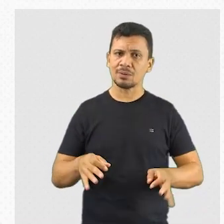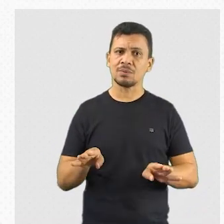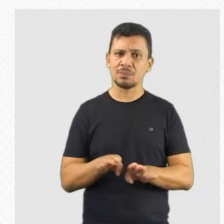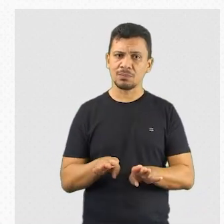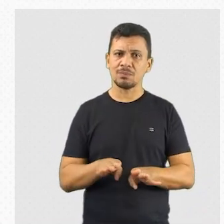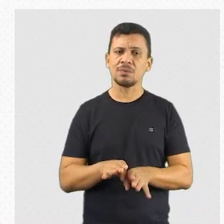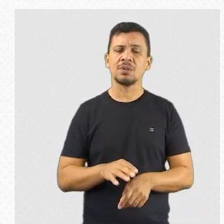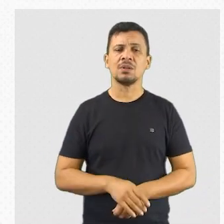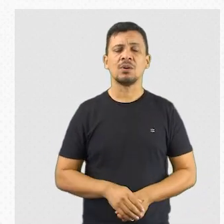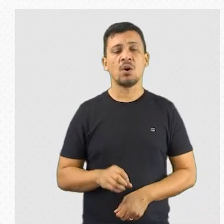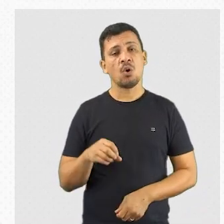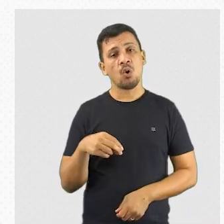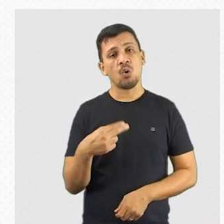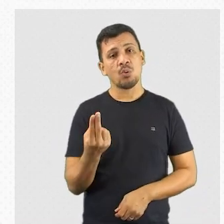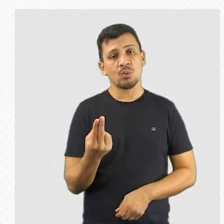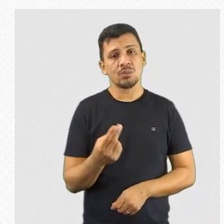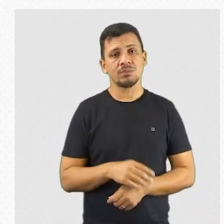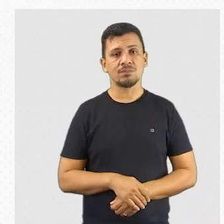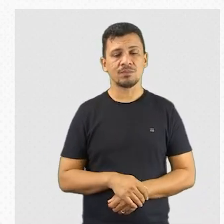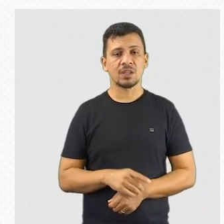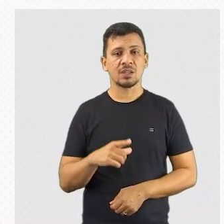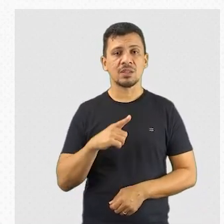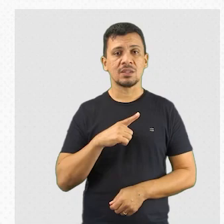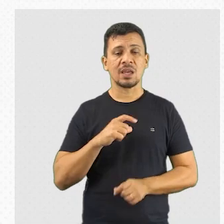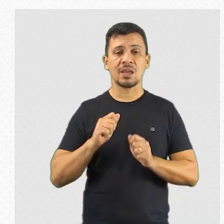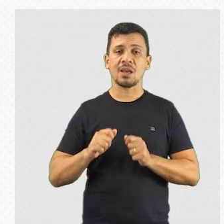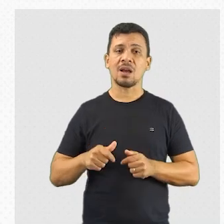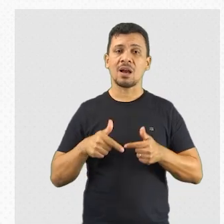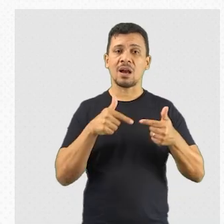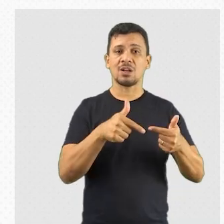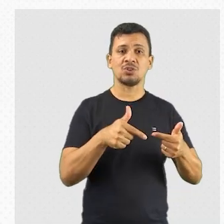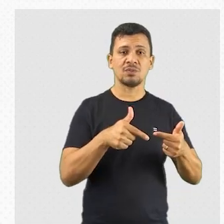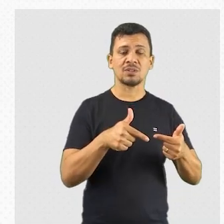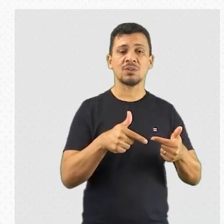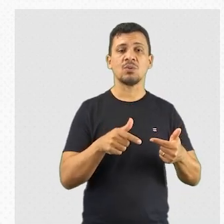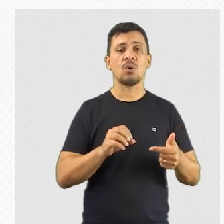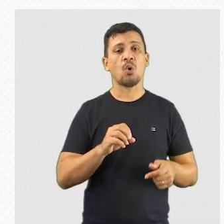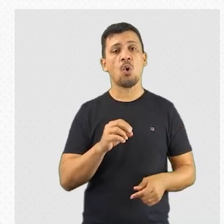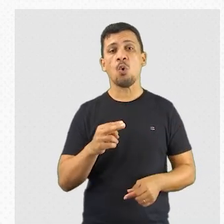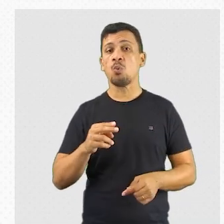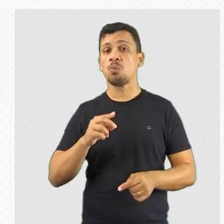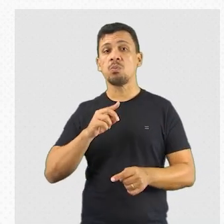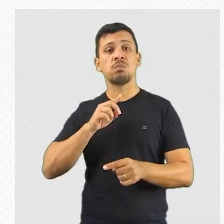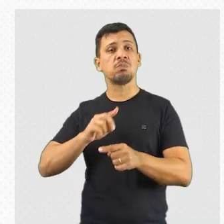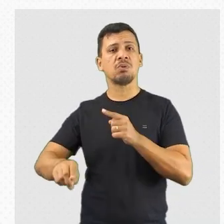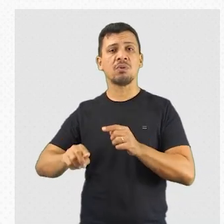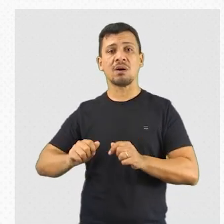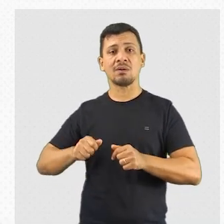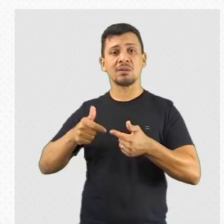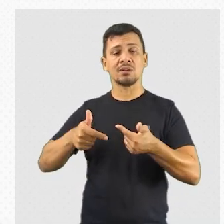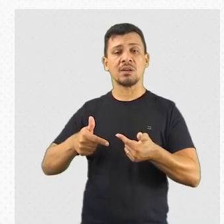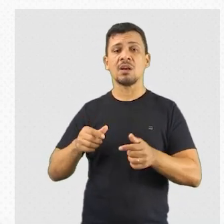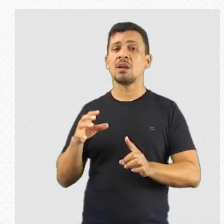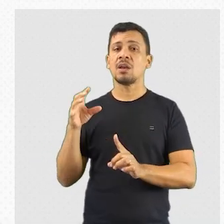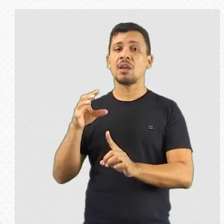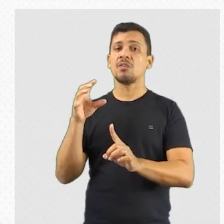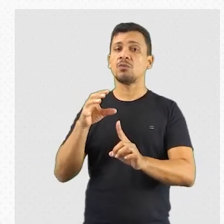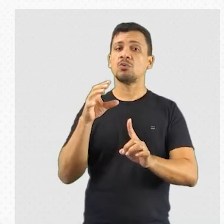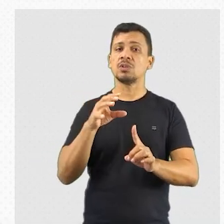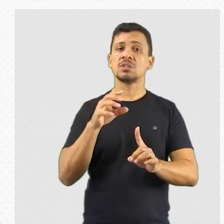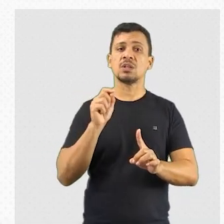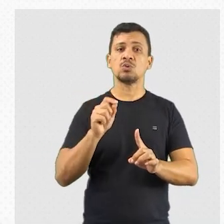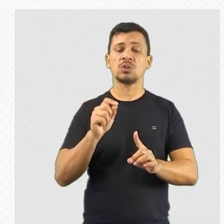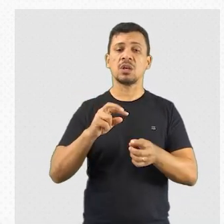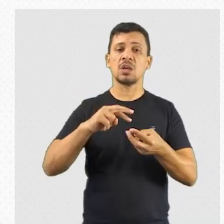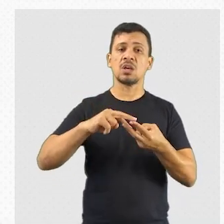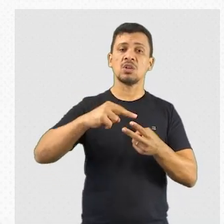ele pode, pessoal, através da sua ativação e inativação, ele pode influenciar a expressão de